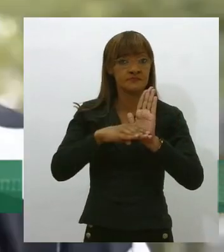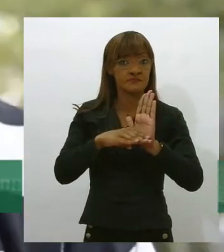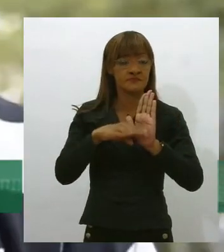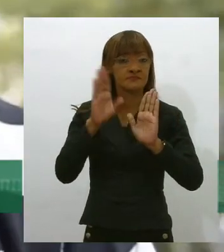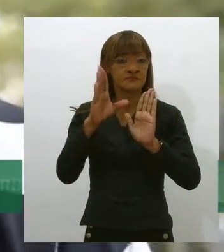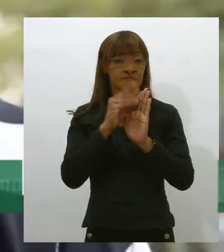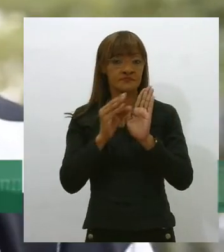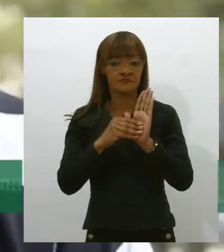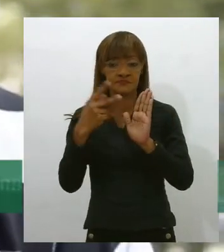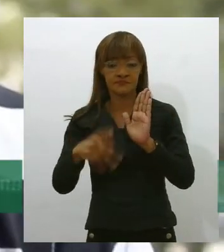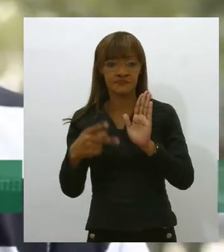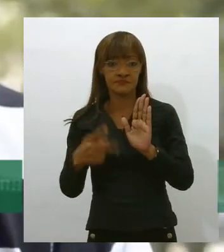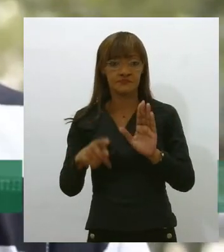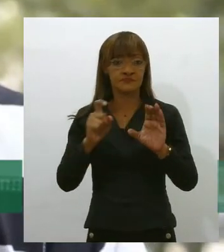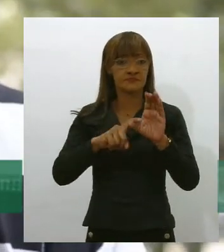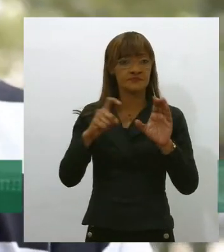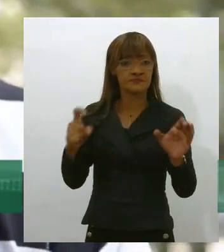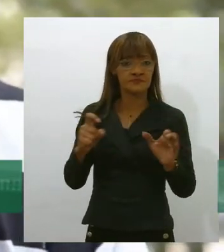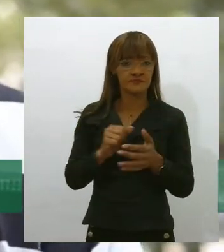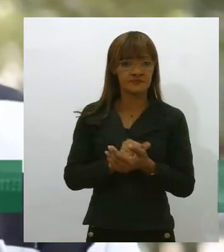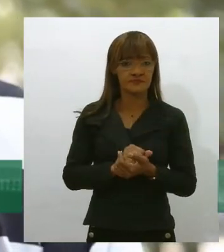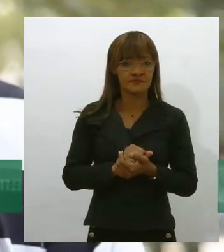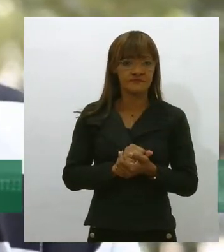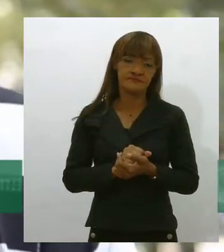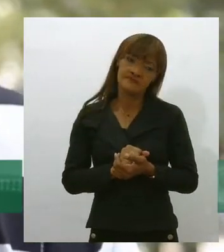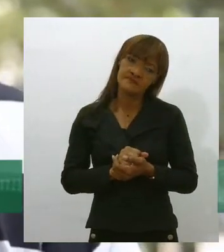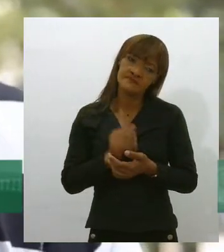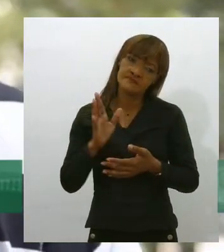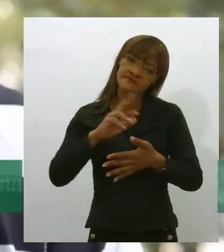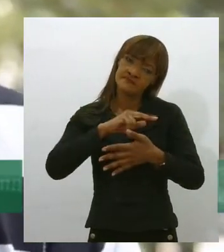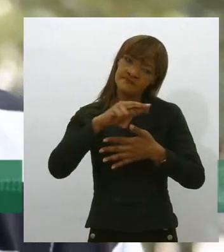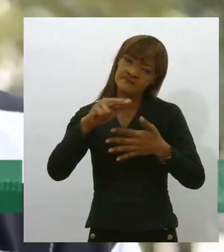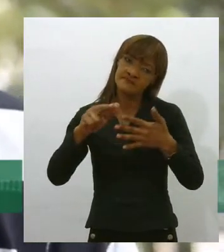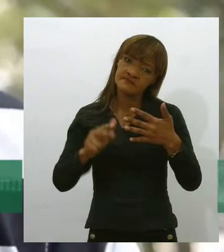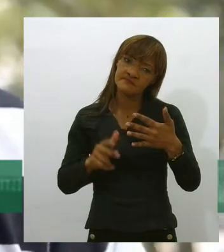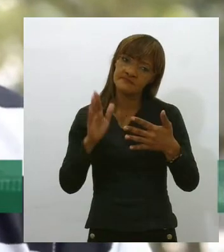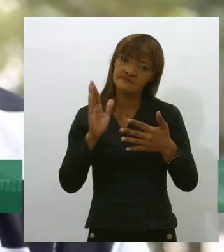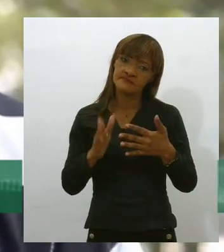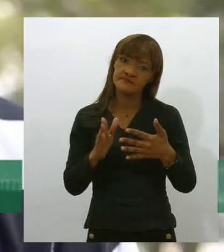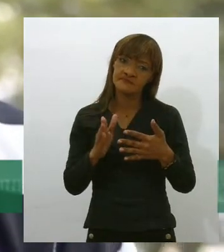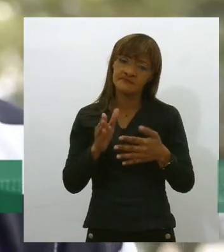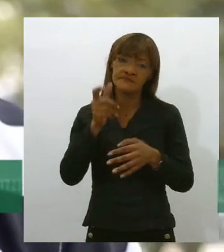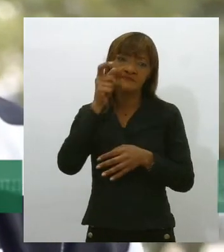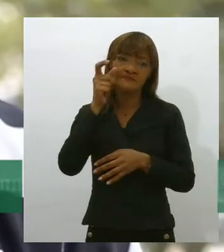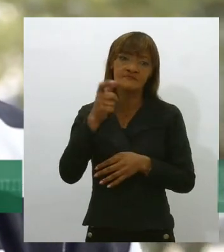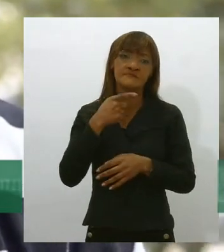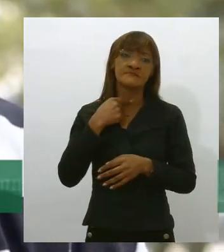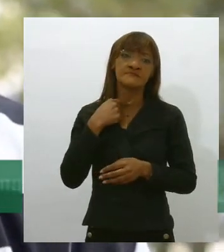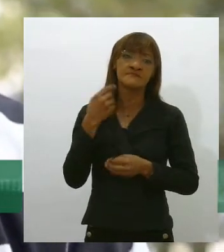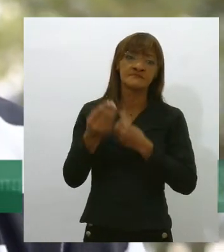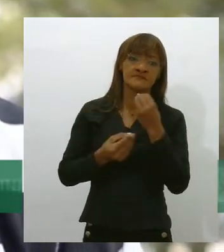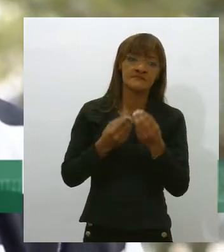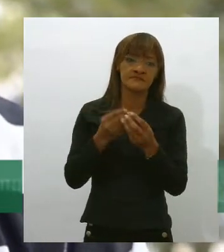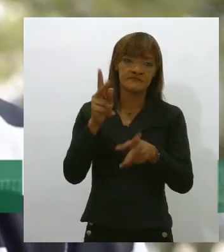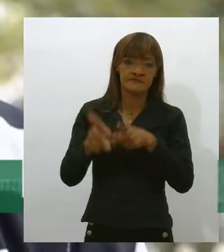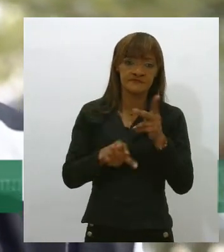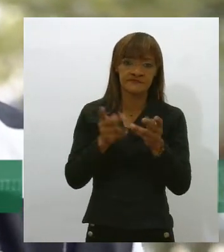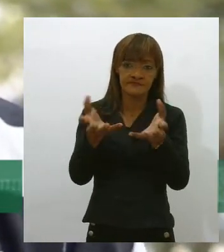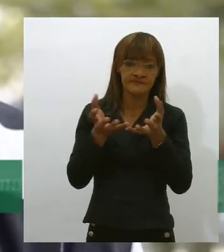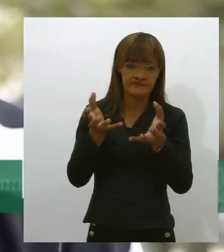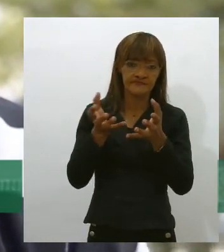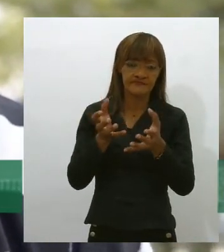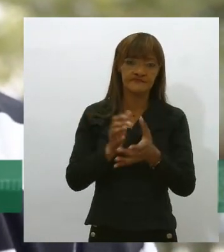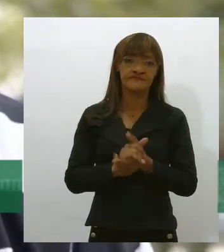Independentes suba eu tivesse um canal que se pudesse ver o que que é a pessoa do população daqueles Daquele